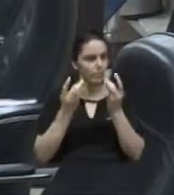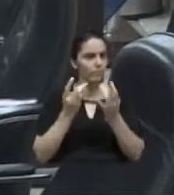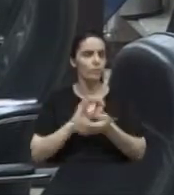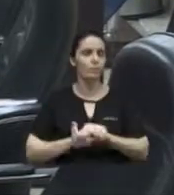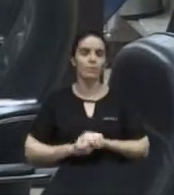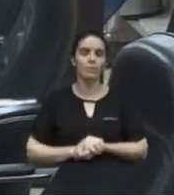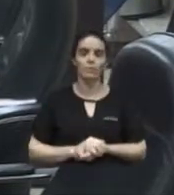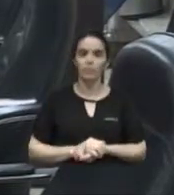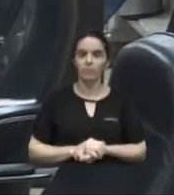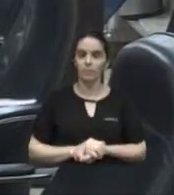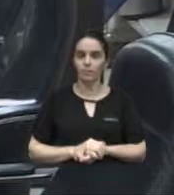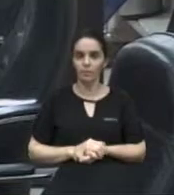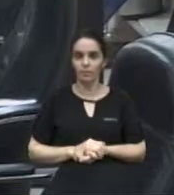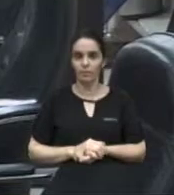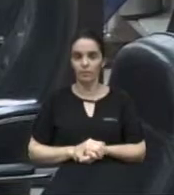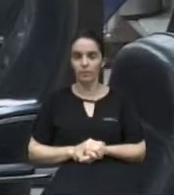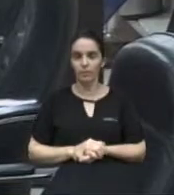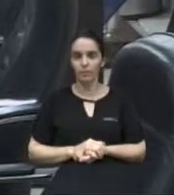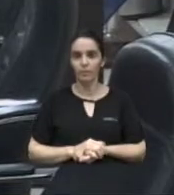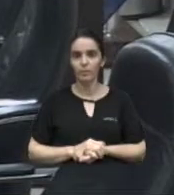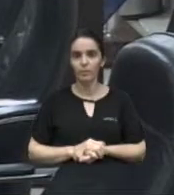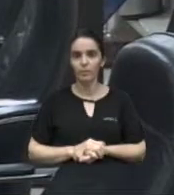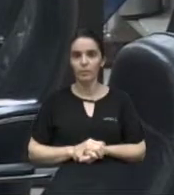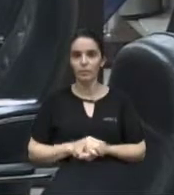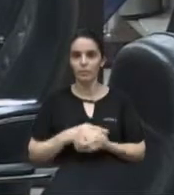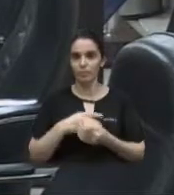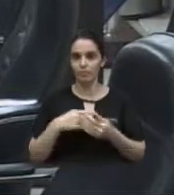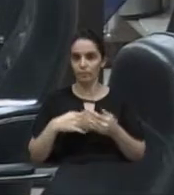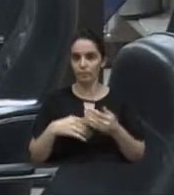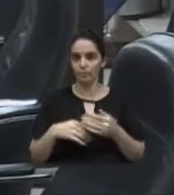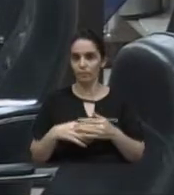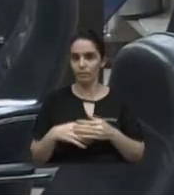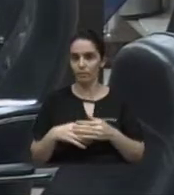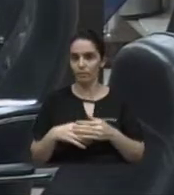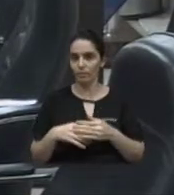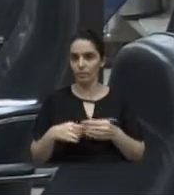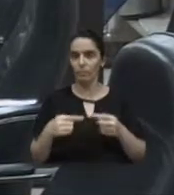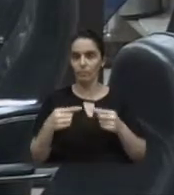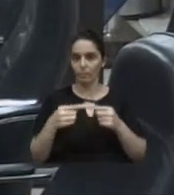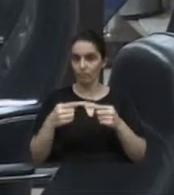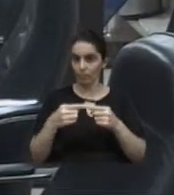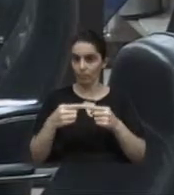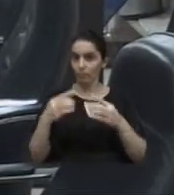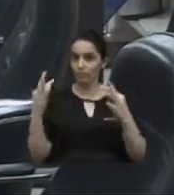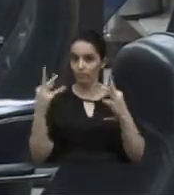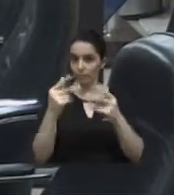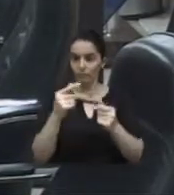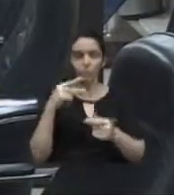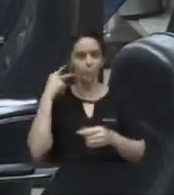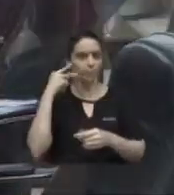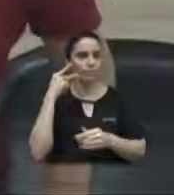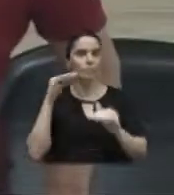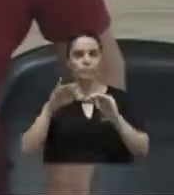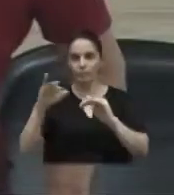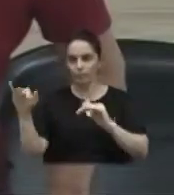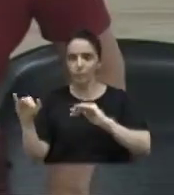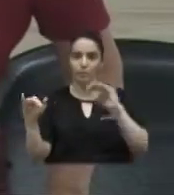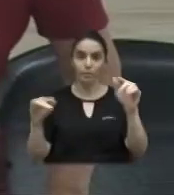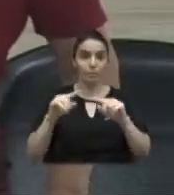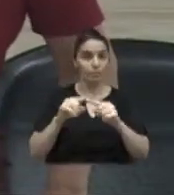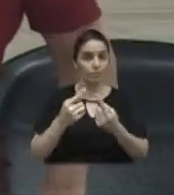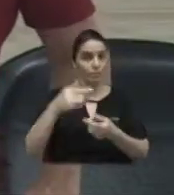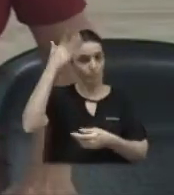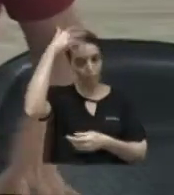a colocação e concordo com muita colocação de todos os lados, mas tenho que me